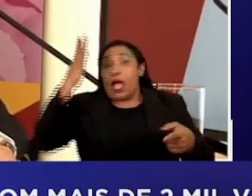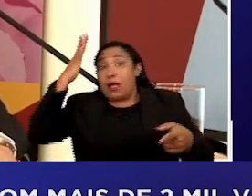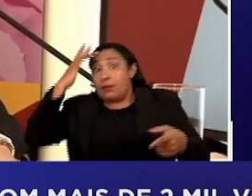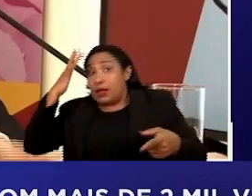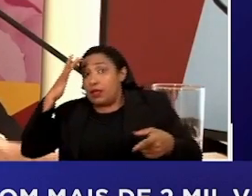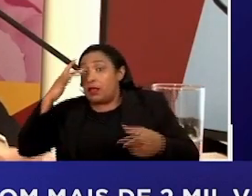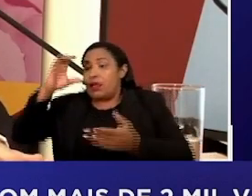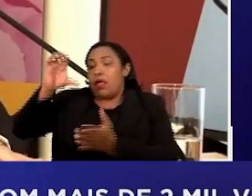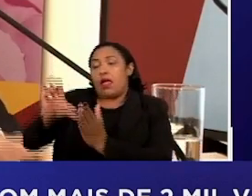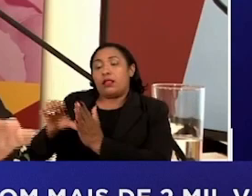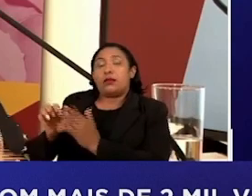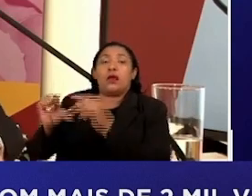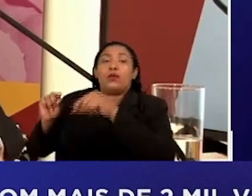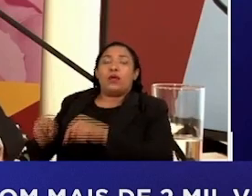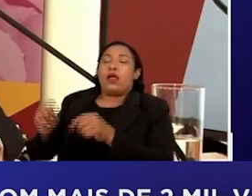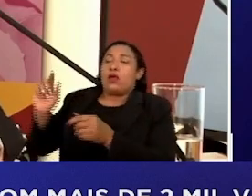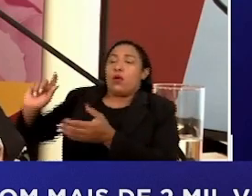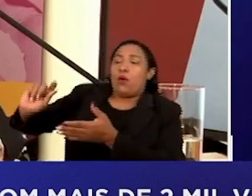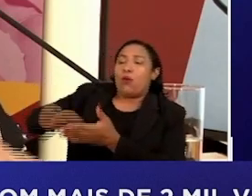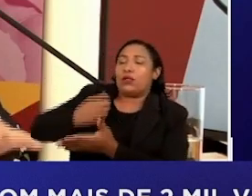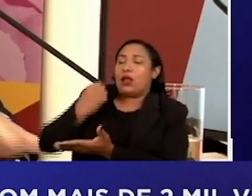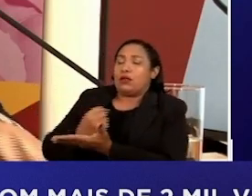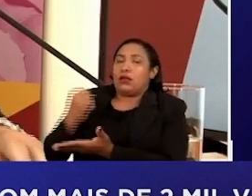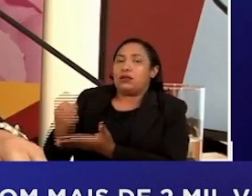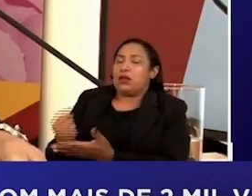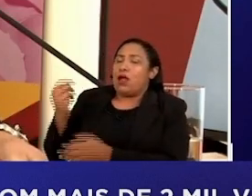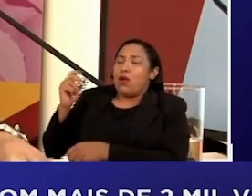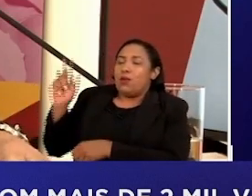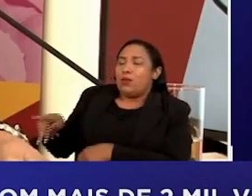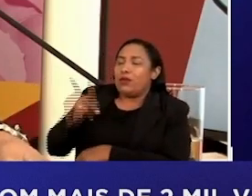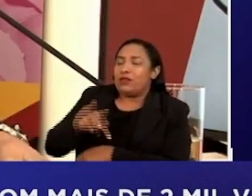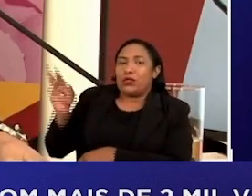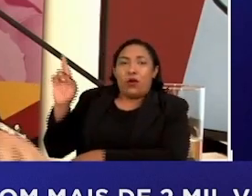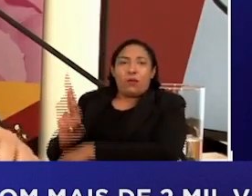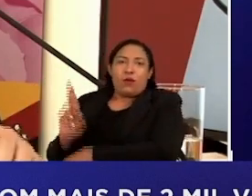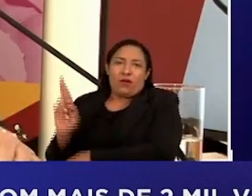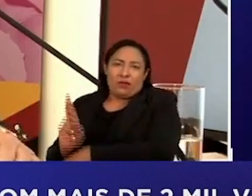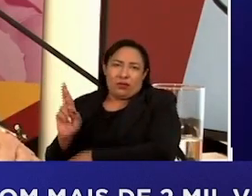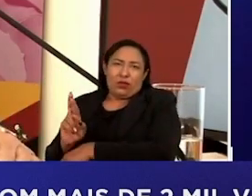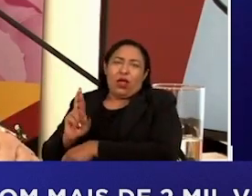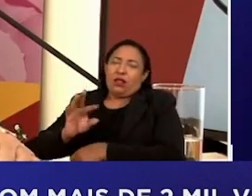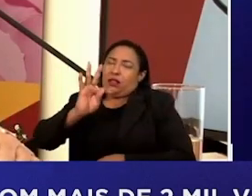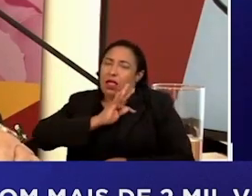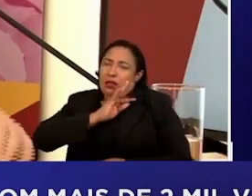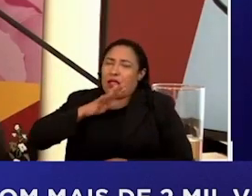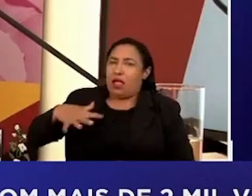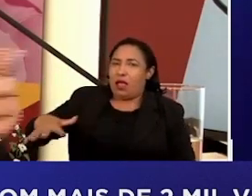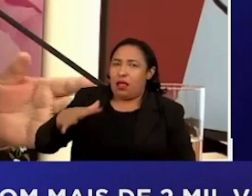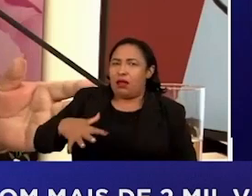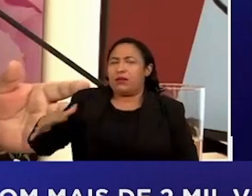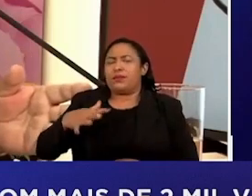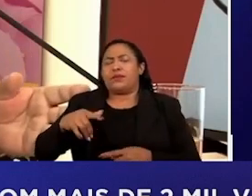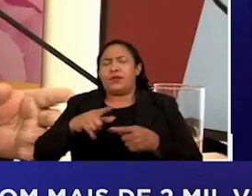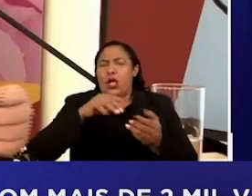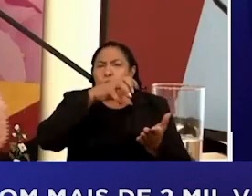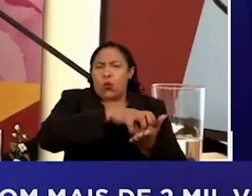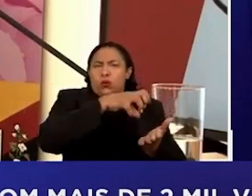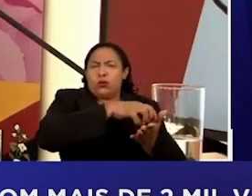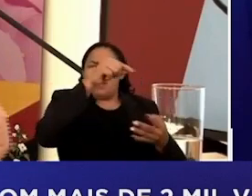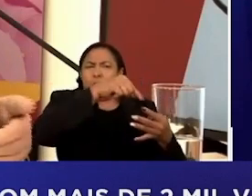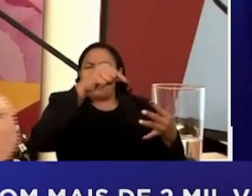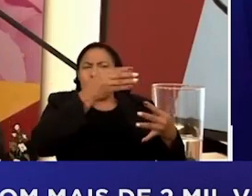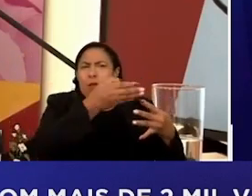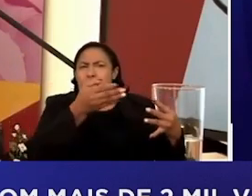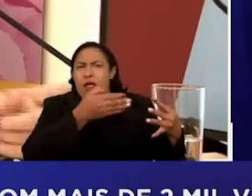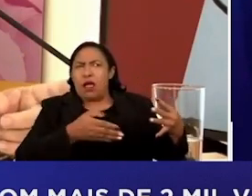o edital para contratação de professores da base técnica e esses concursos aqui todos eles evidentemente